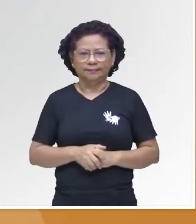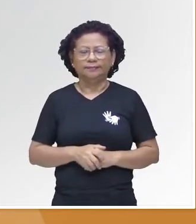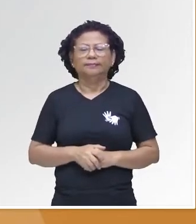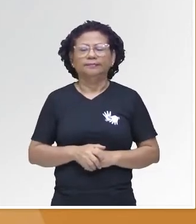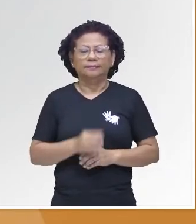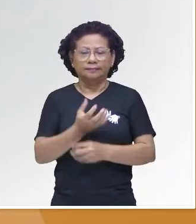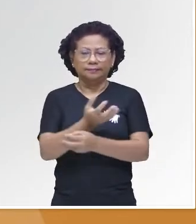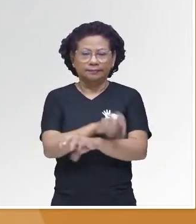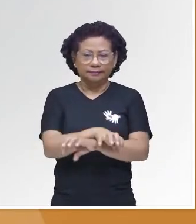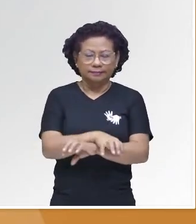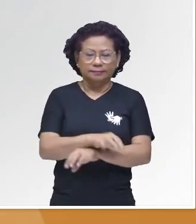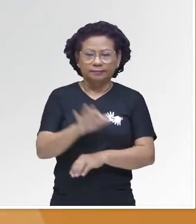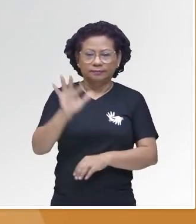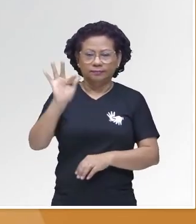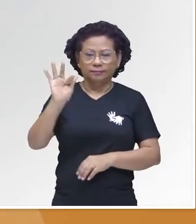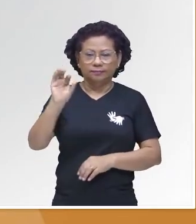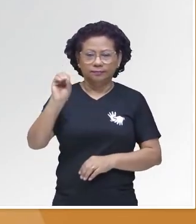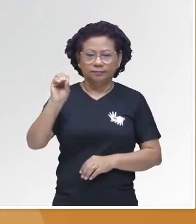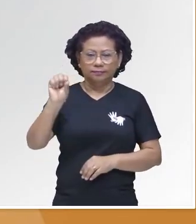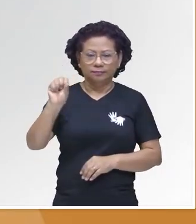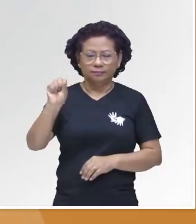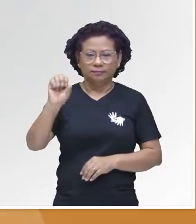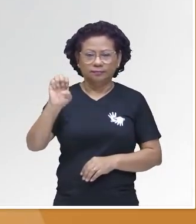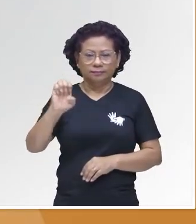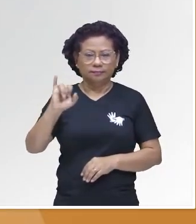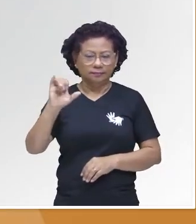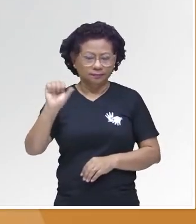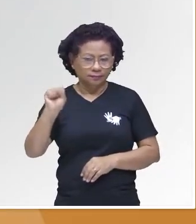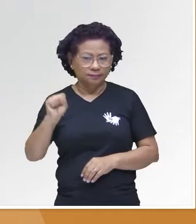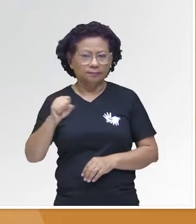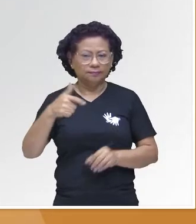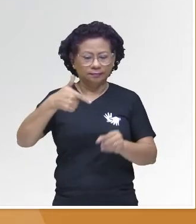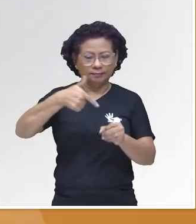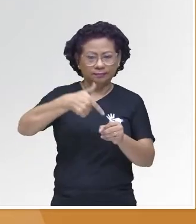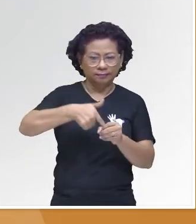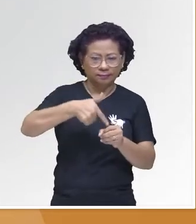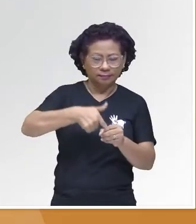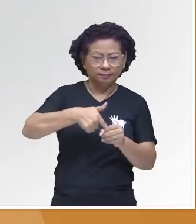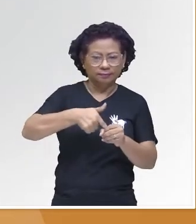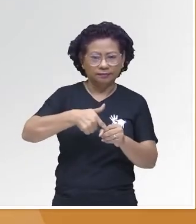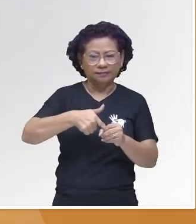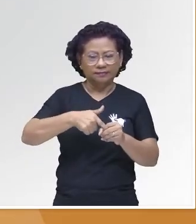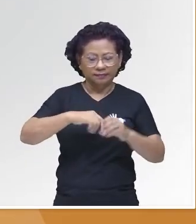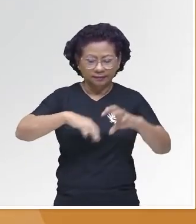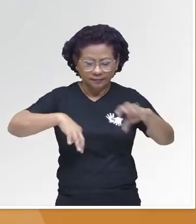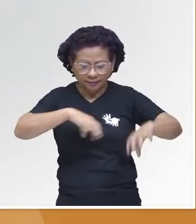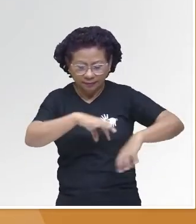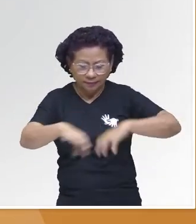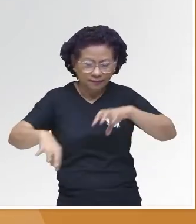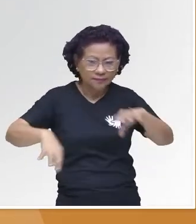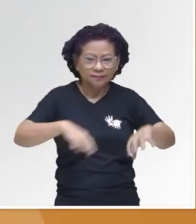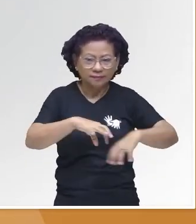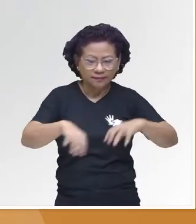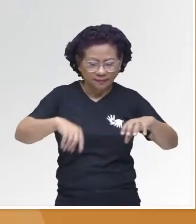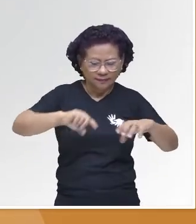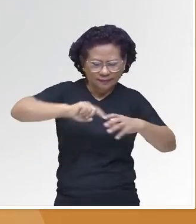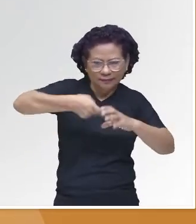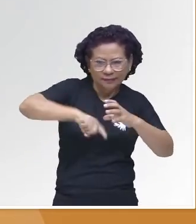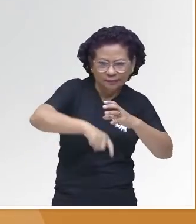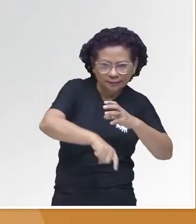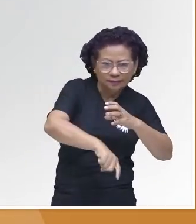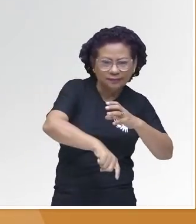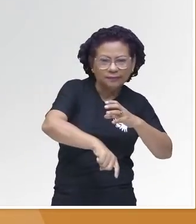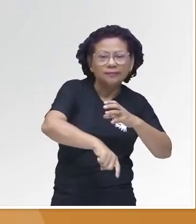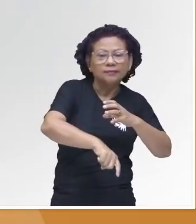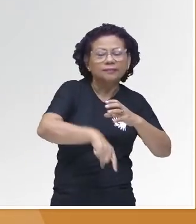fósseis, como por exemplo o petróleo, né, o gás natural também, e a energia nuclear,